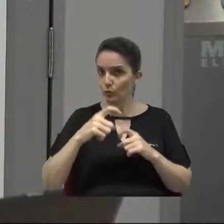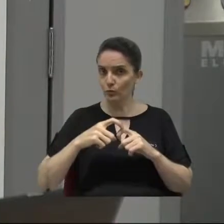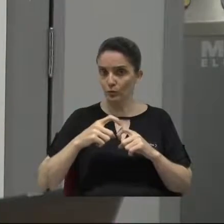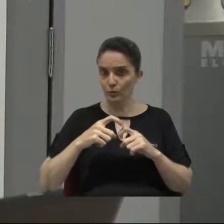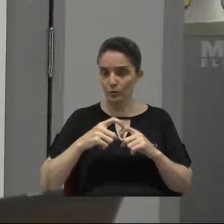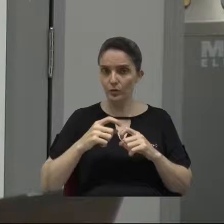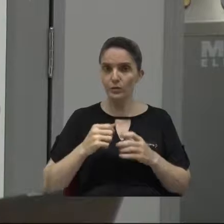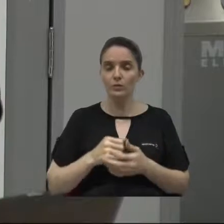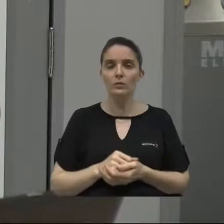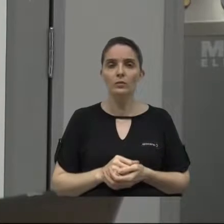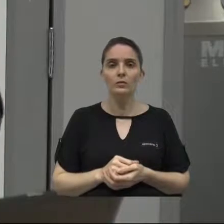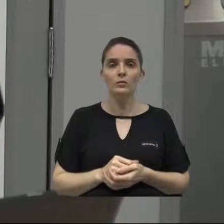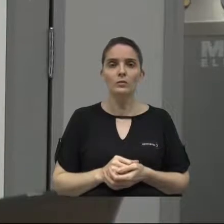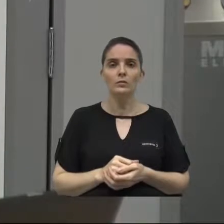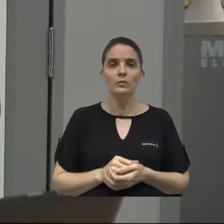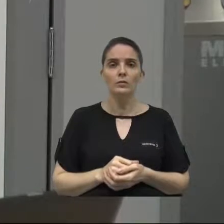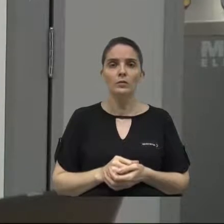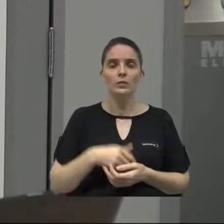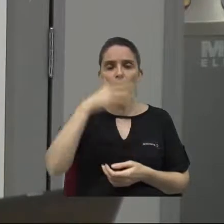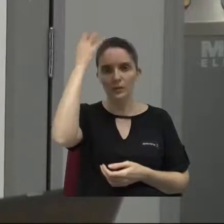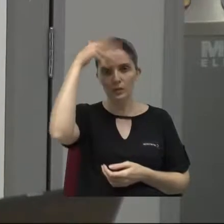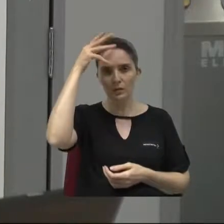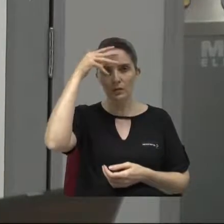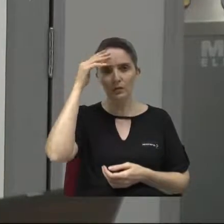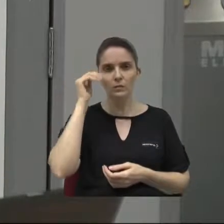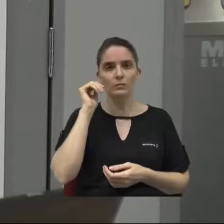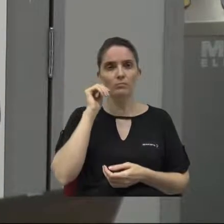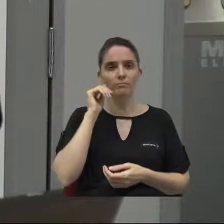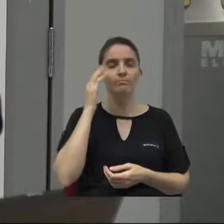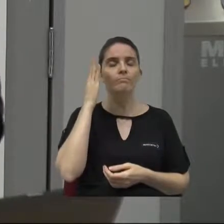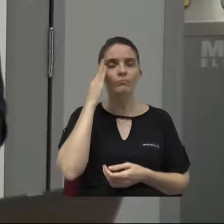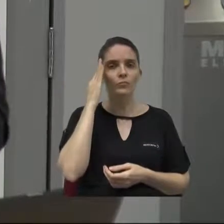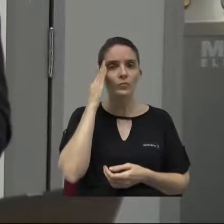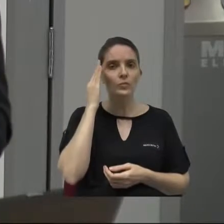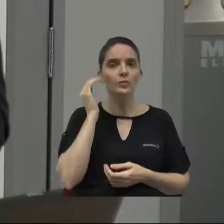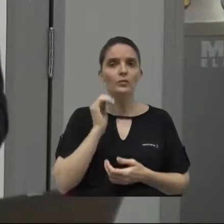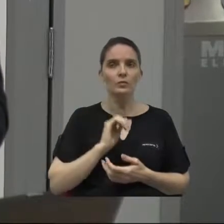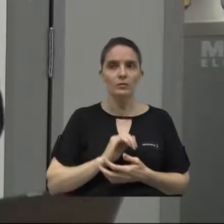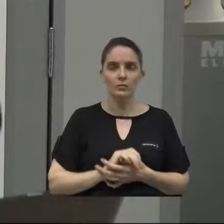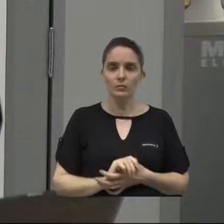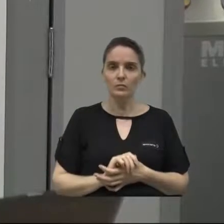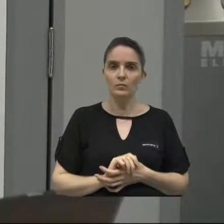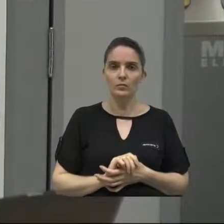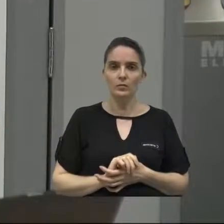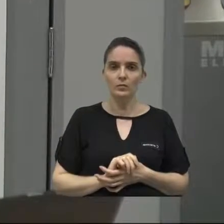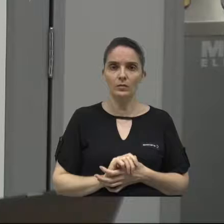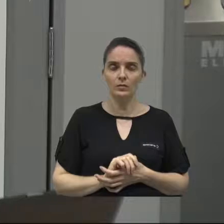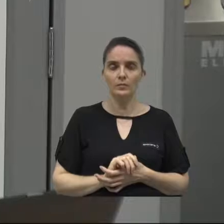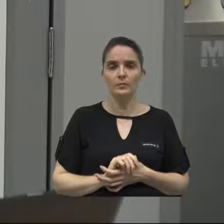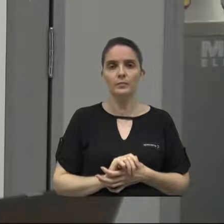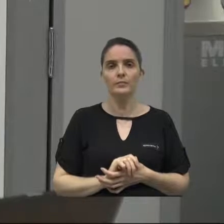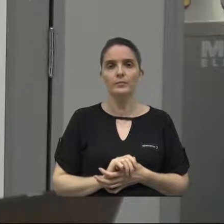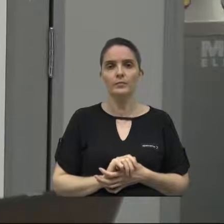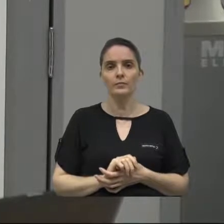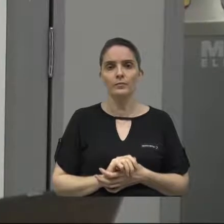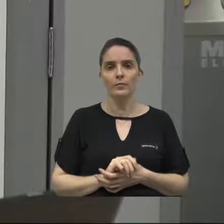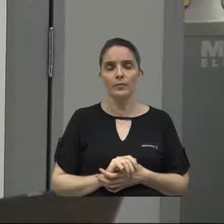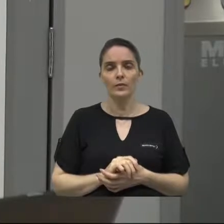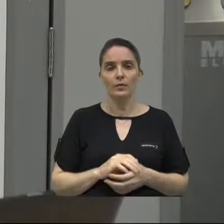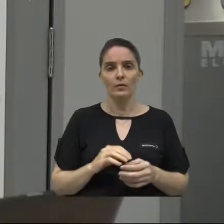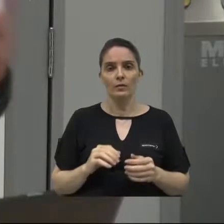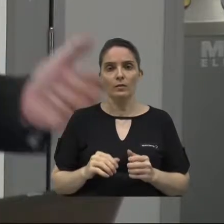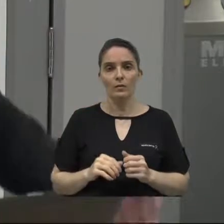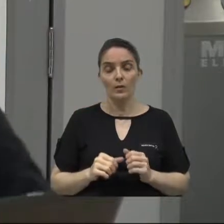de 4 paredes, ter essa frustração, às vezes, essa limitação, essa impotência que o pronto atendimento